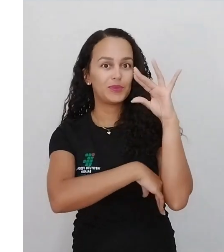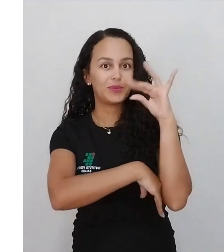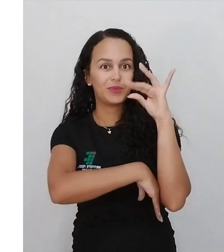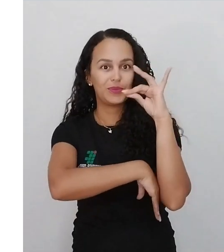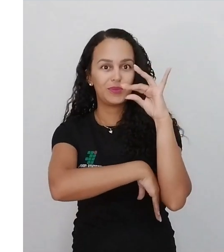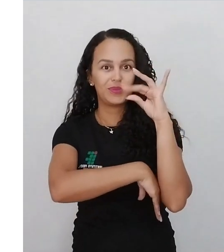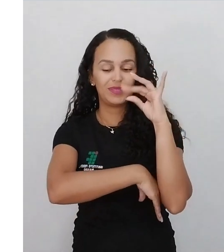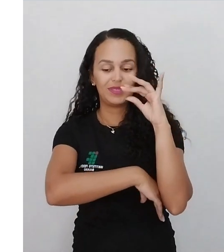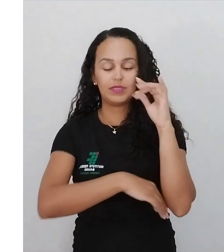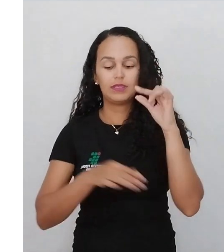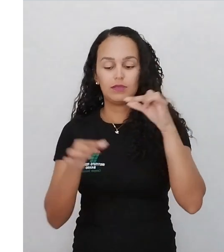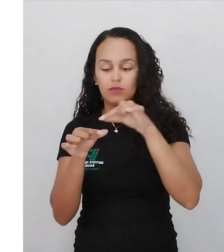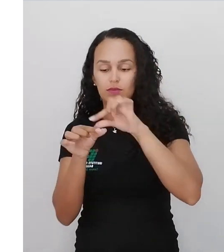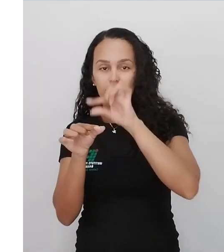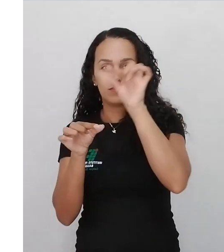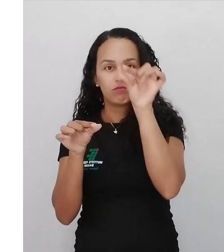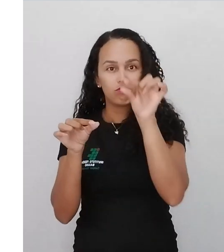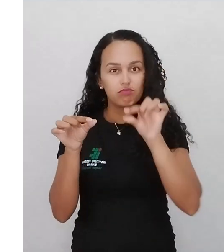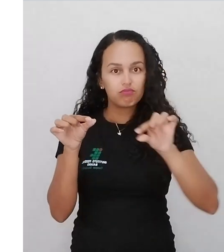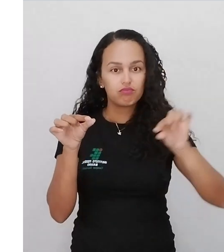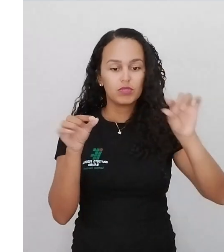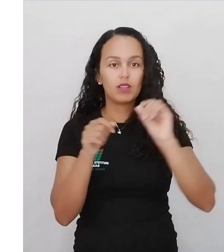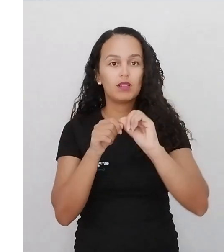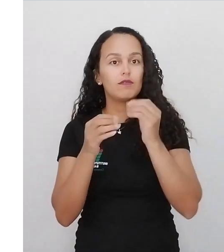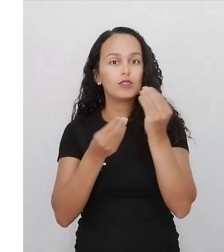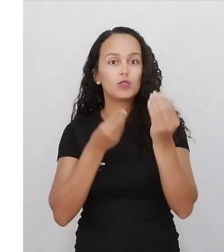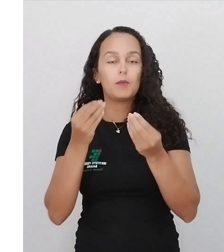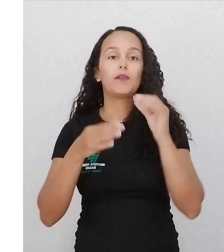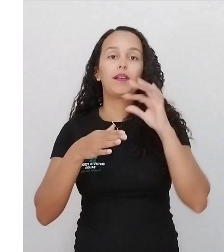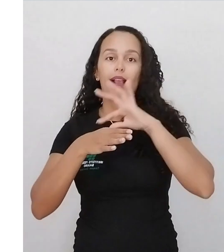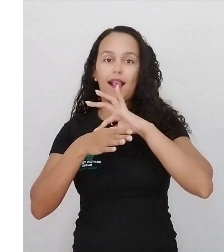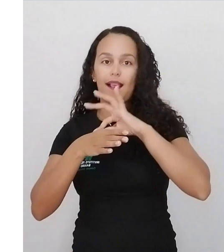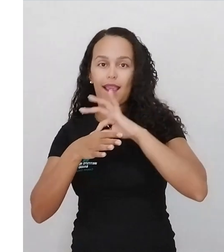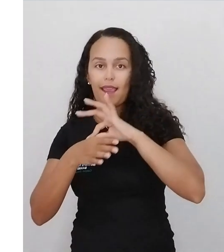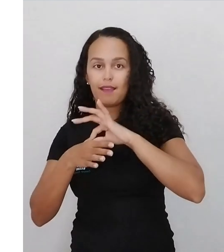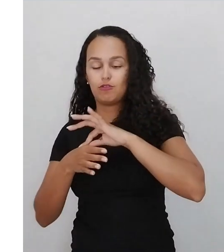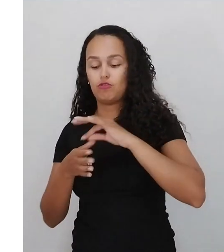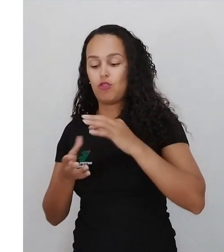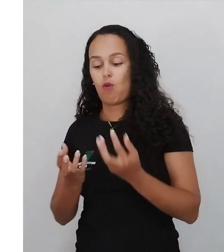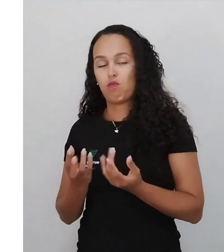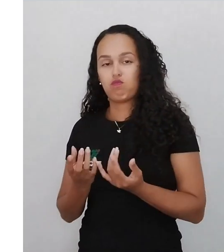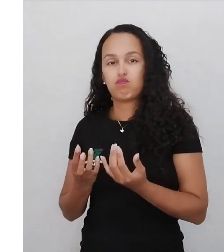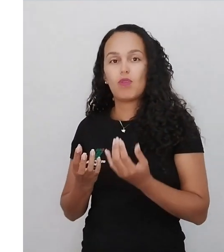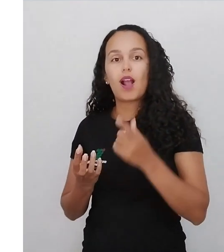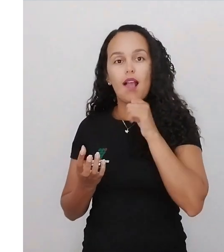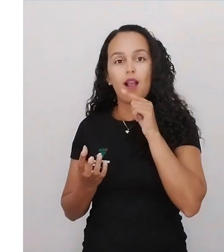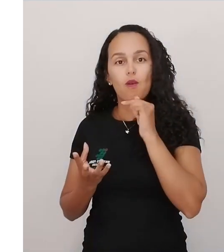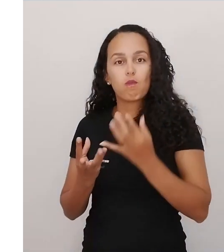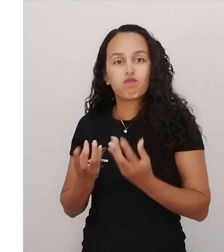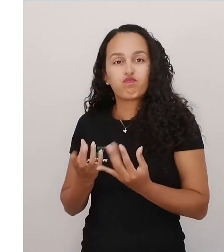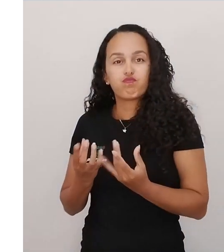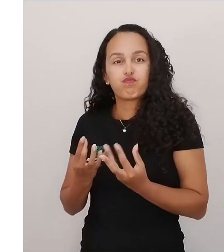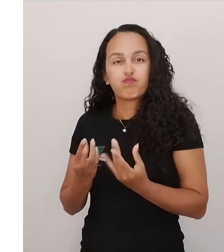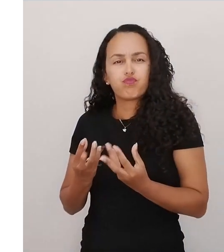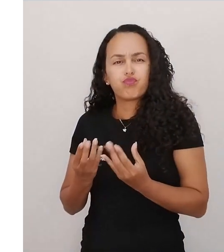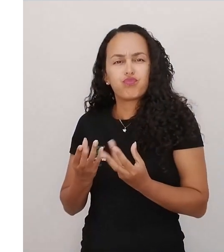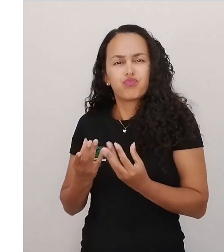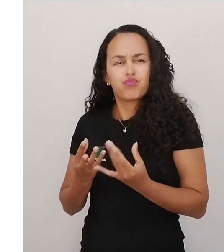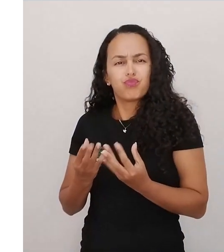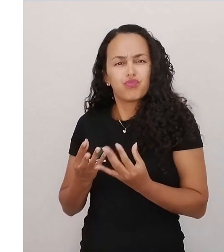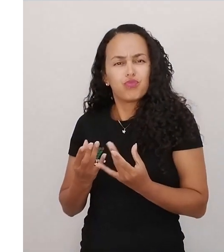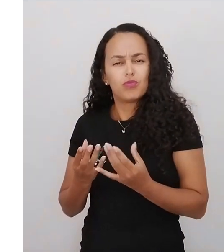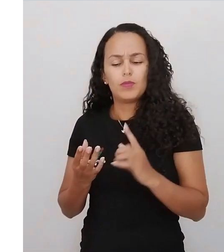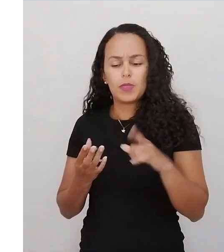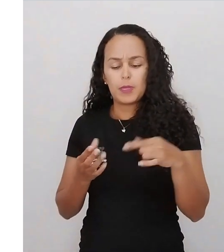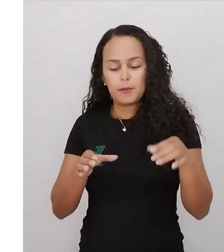de carne, o máximo possível. O máximo que ele pôde, ele ferveu esse caldo. E colocou dentro desse frasco.